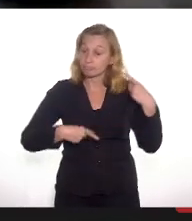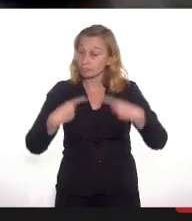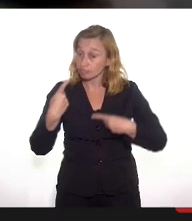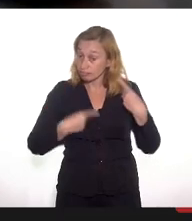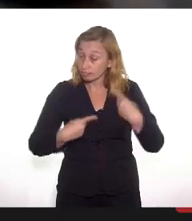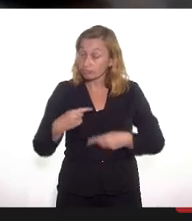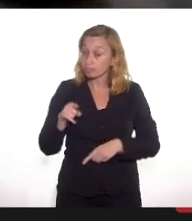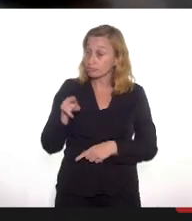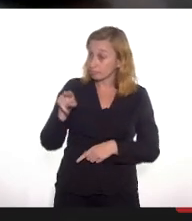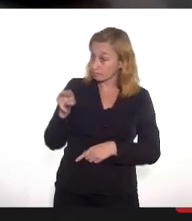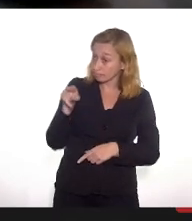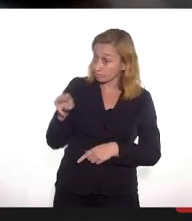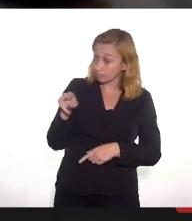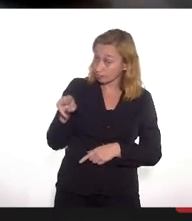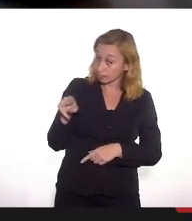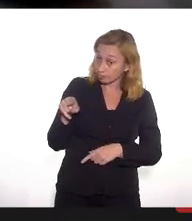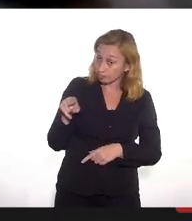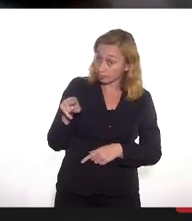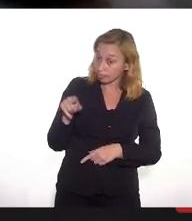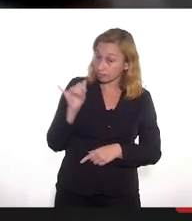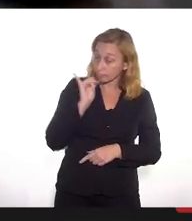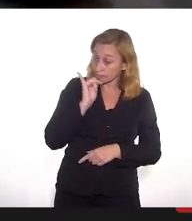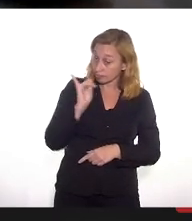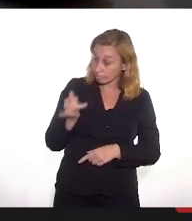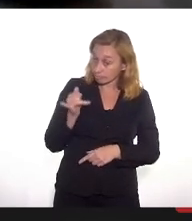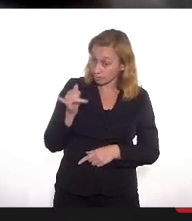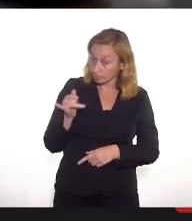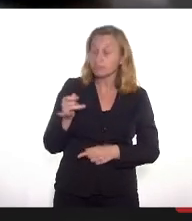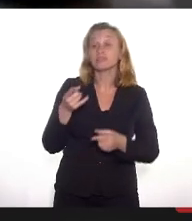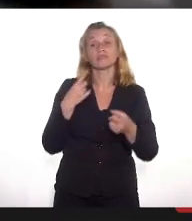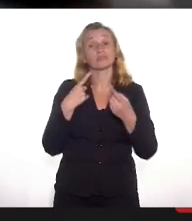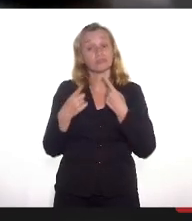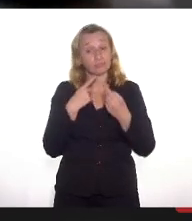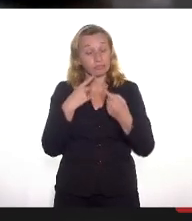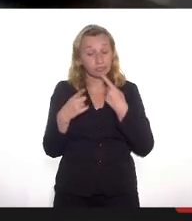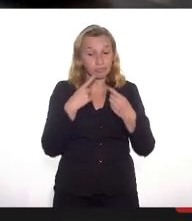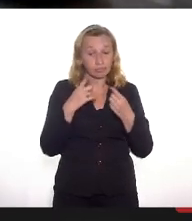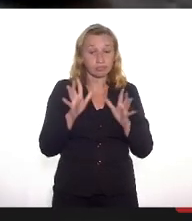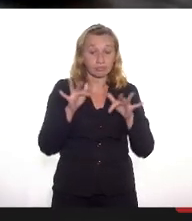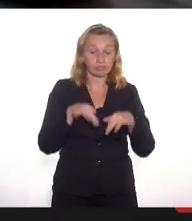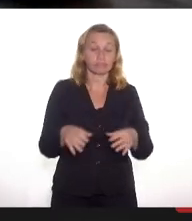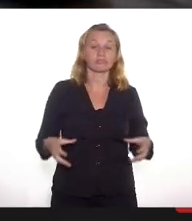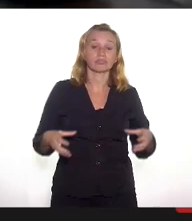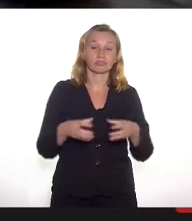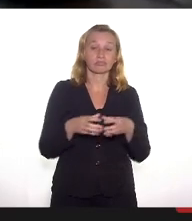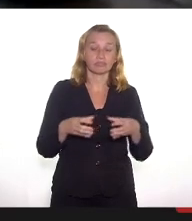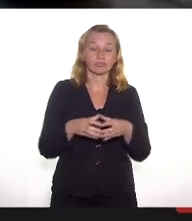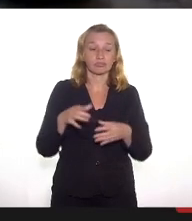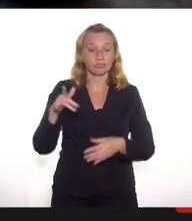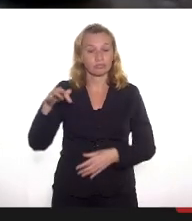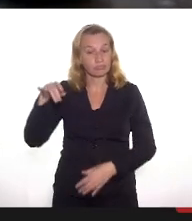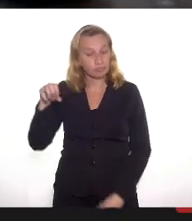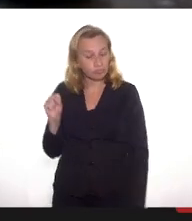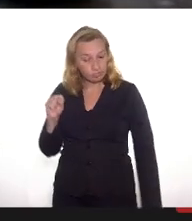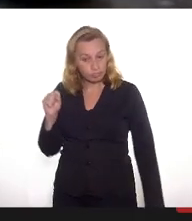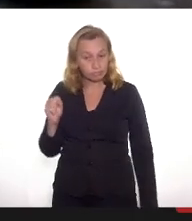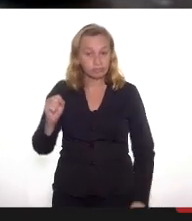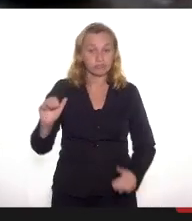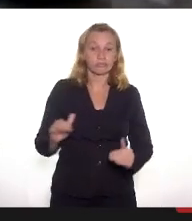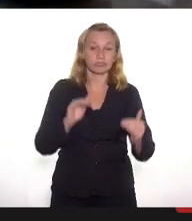eles estão sendo é só inscrições para a definição dos grupos ou canais que apresenta os estados